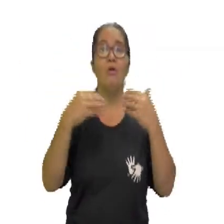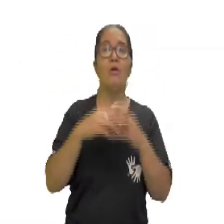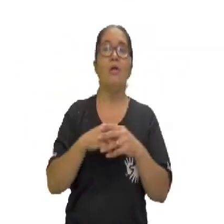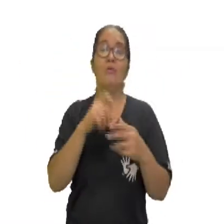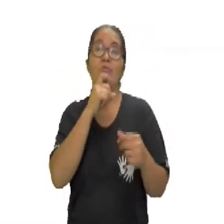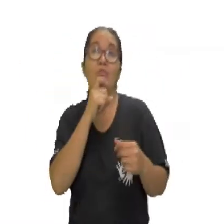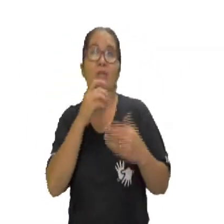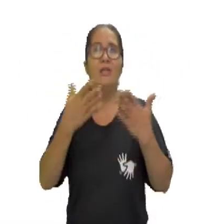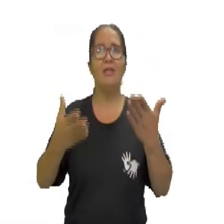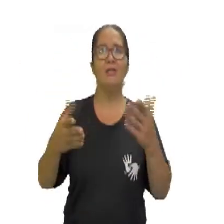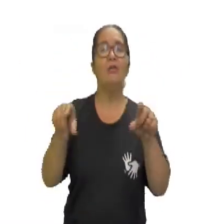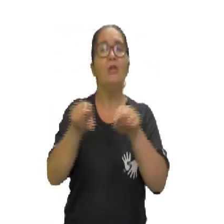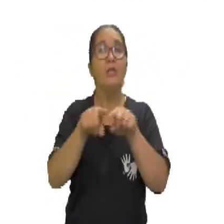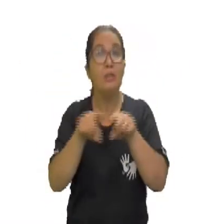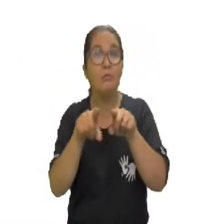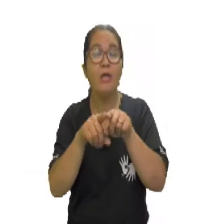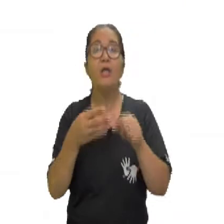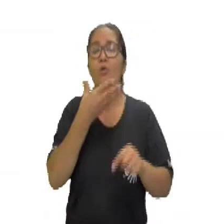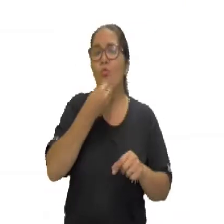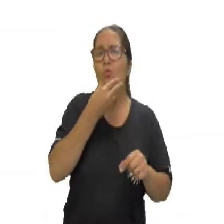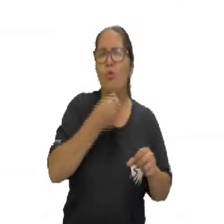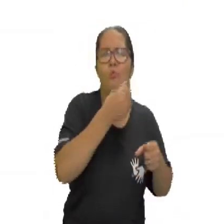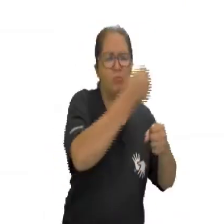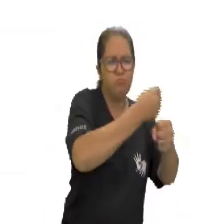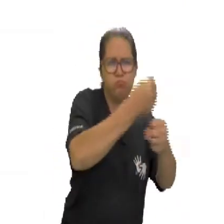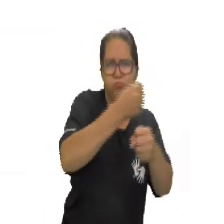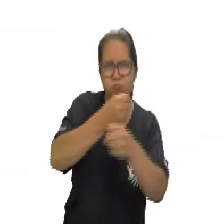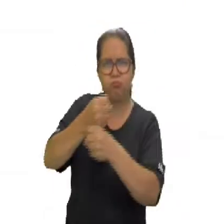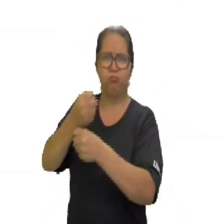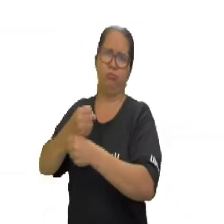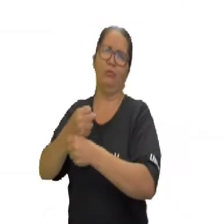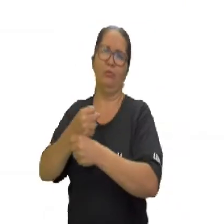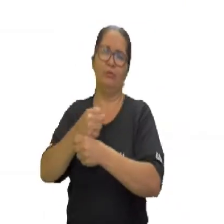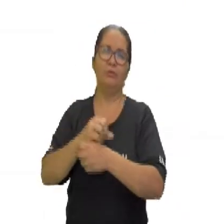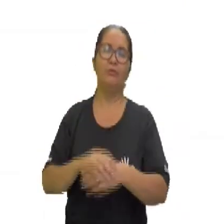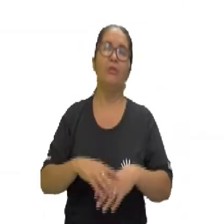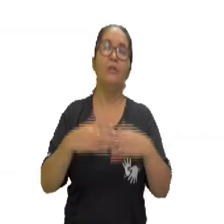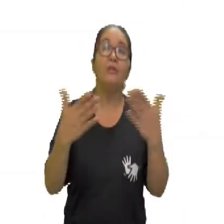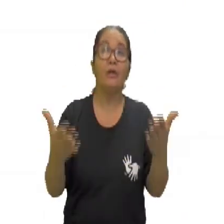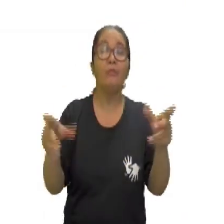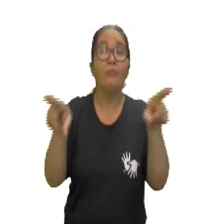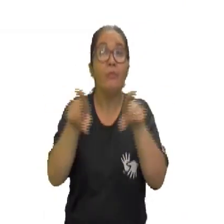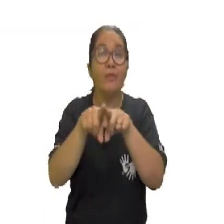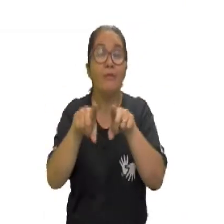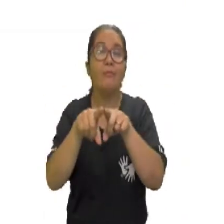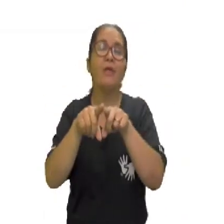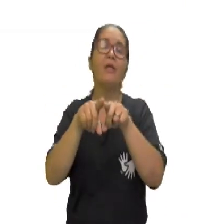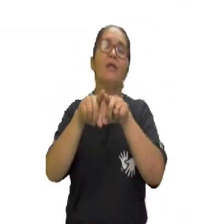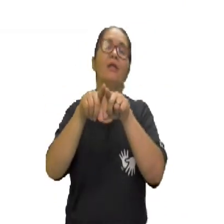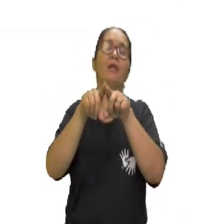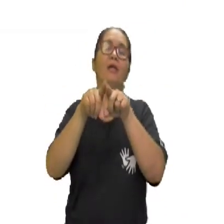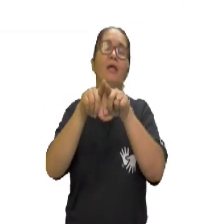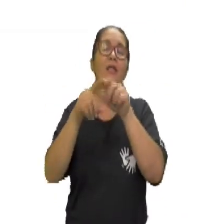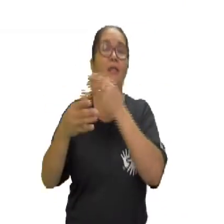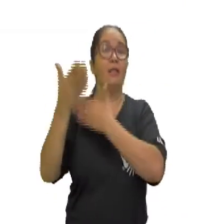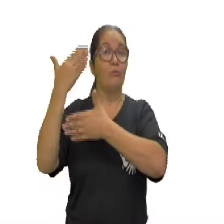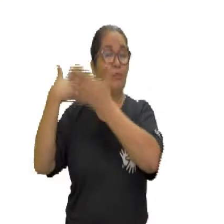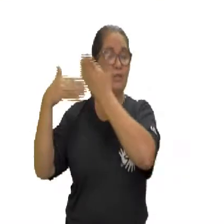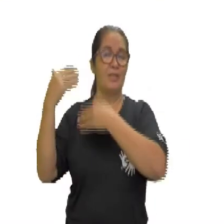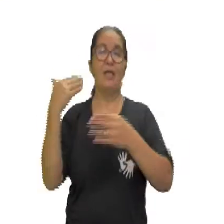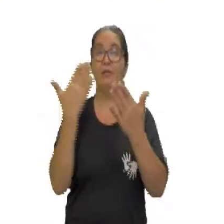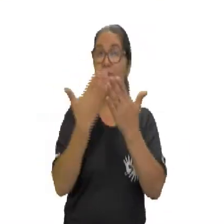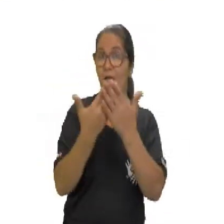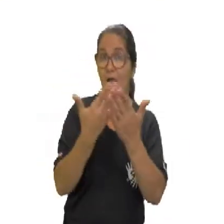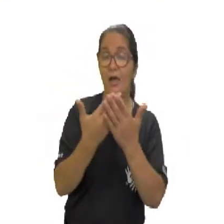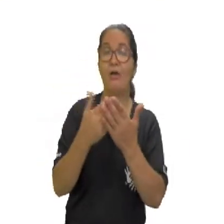de vegetações em específico. A gente falou da caatinga e a gente falou da formação de campos, a formação campestre. E hoje a